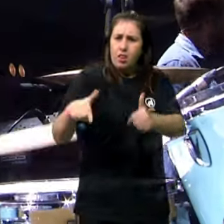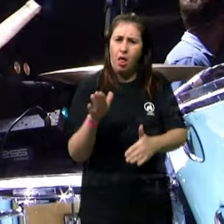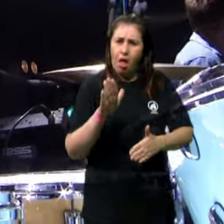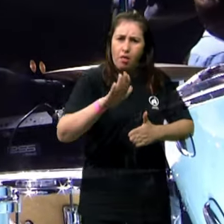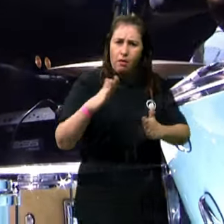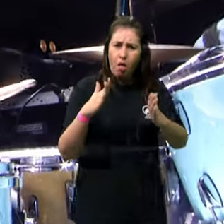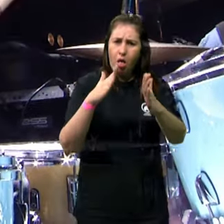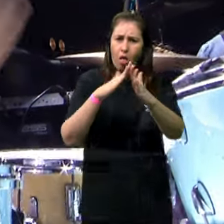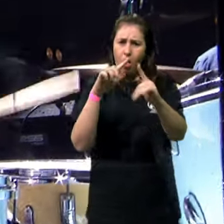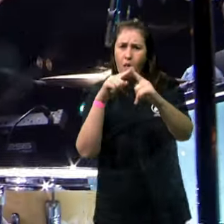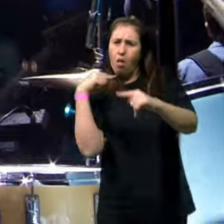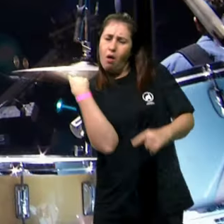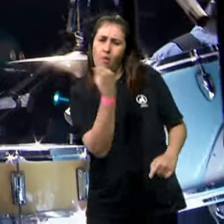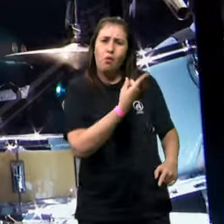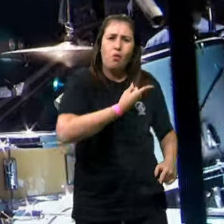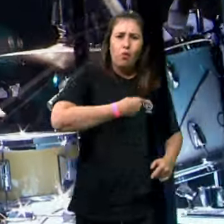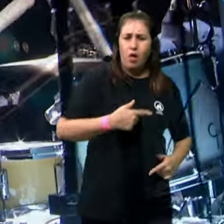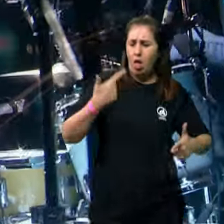a igreja